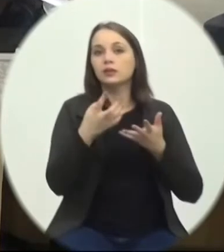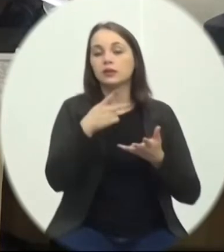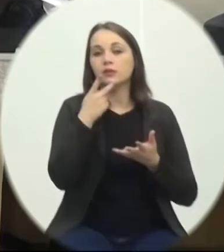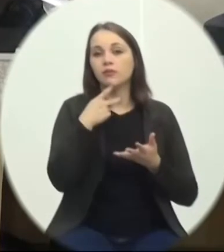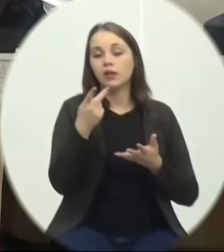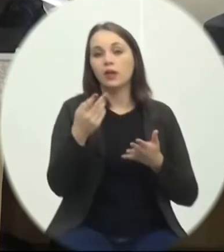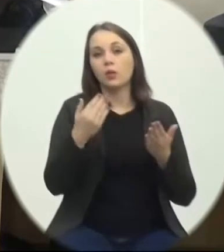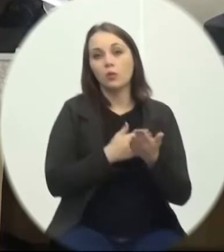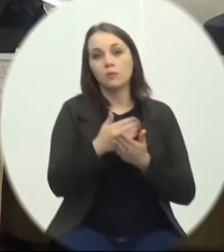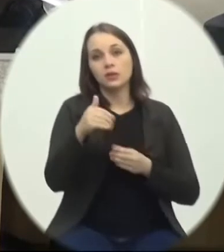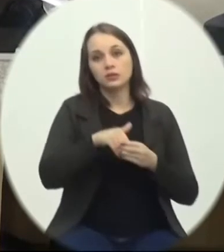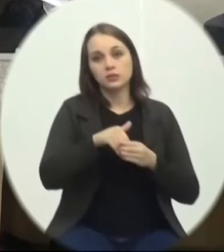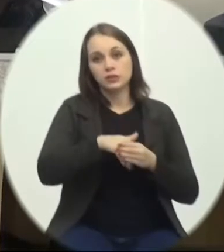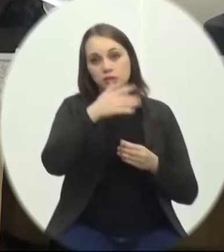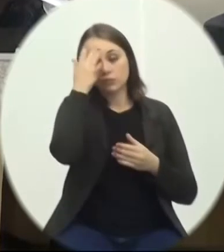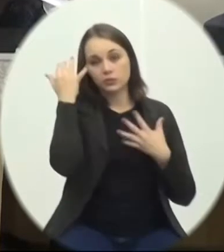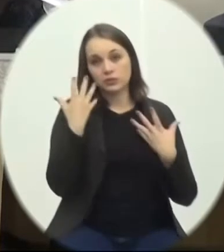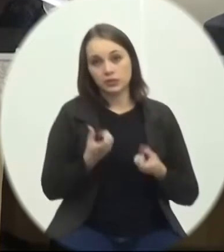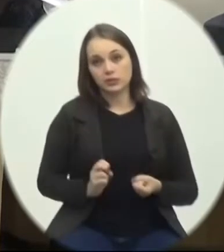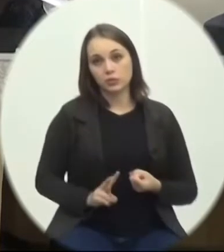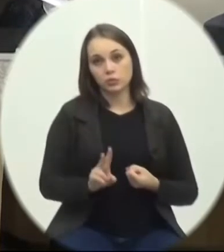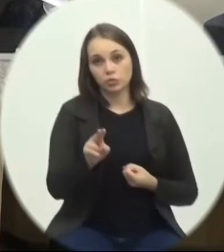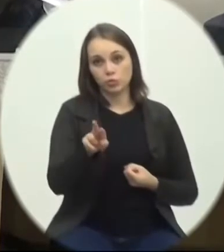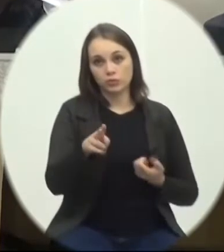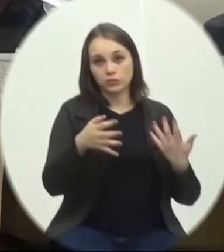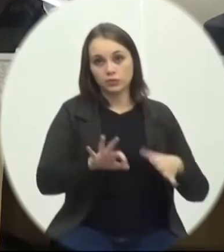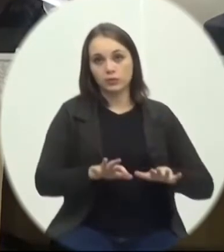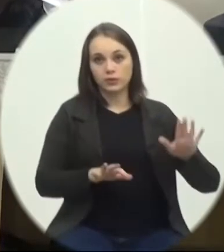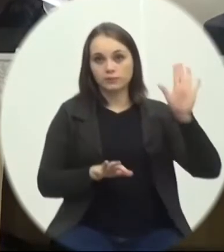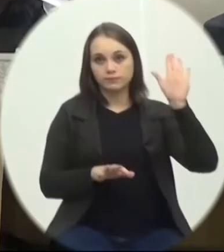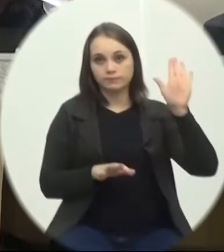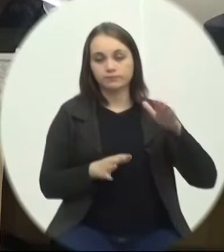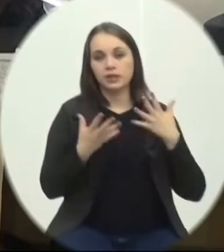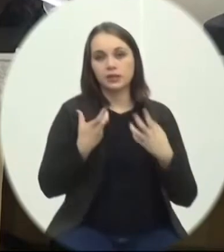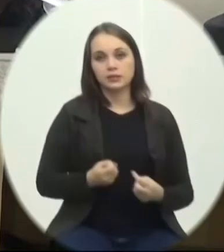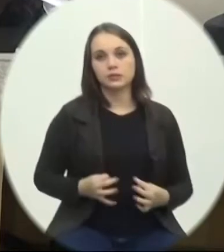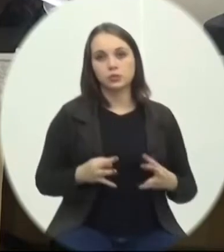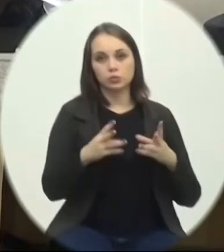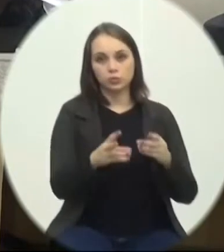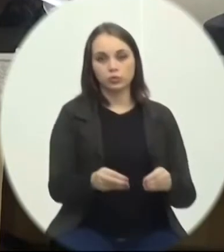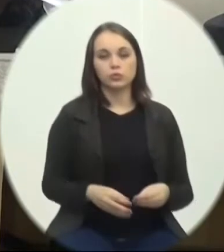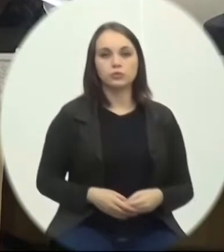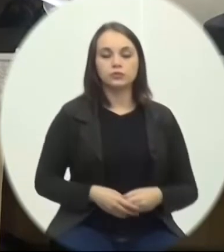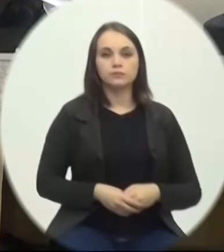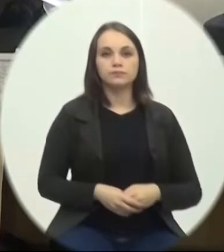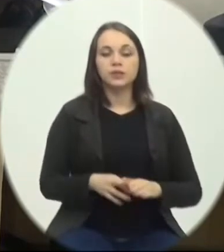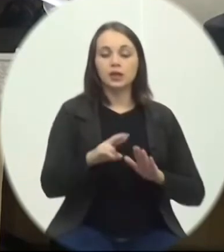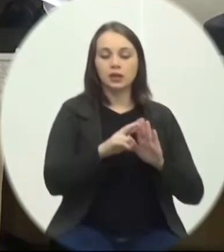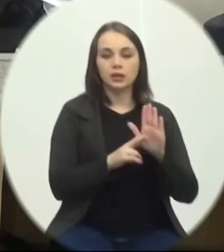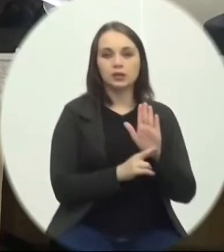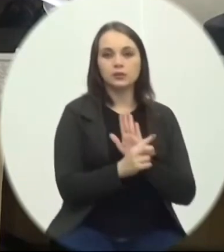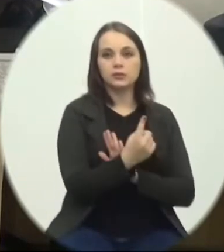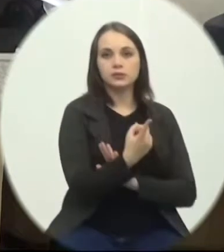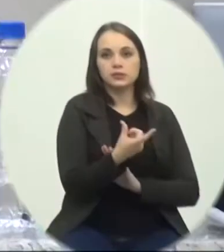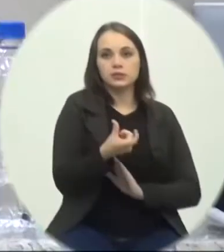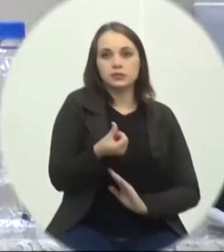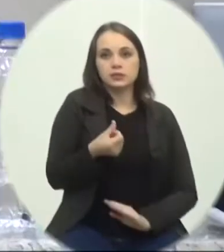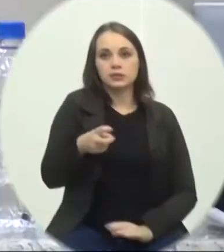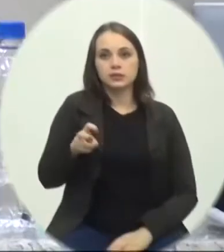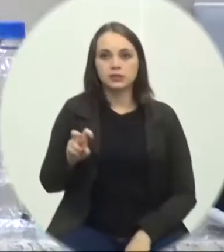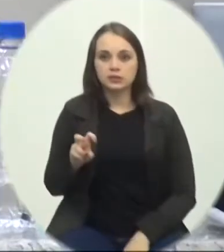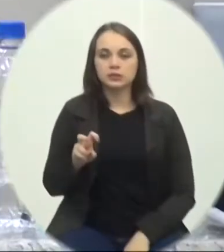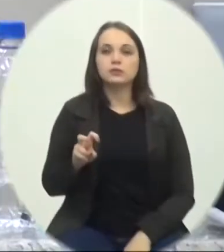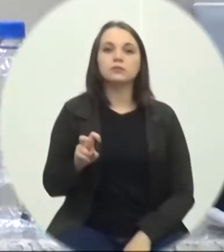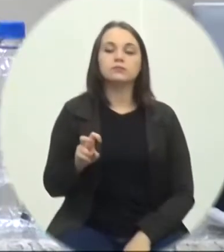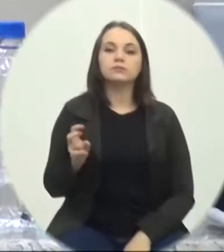discutir Está em votação Favorável Permaneça Como estão Os contratos Se manifestem Aprovado por Nonidade Requerimento 165